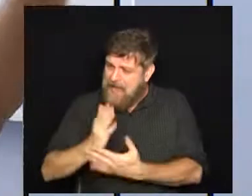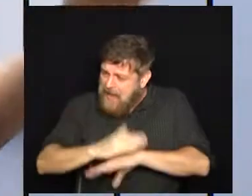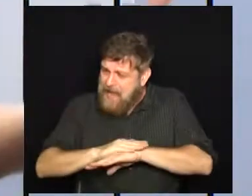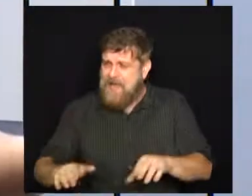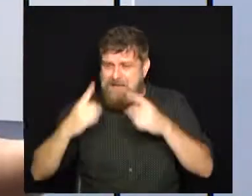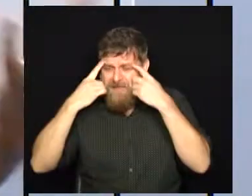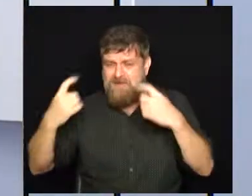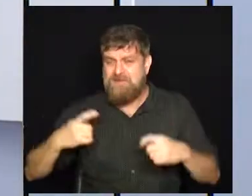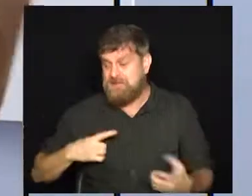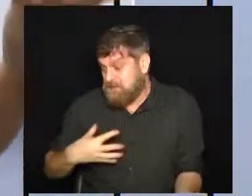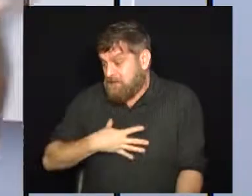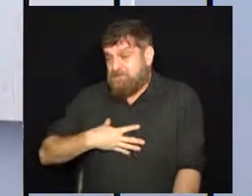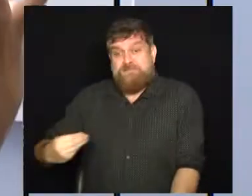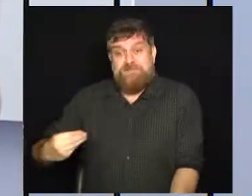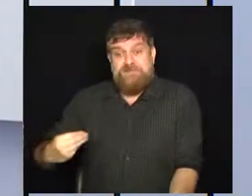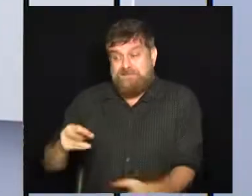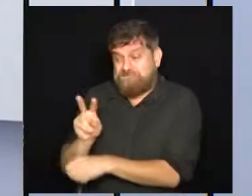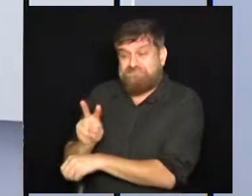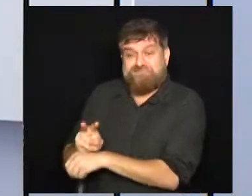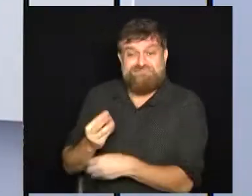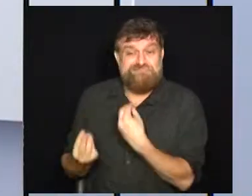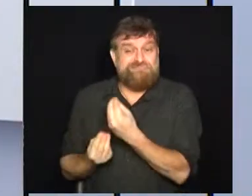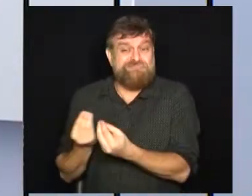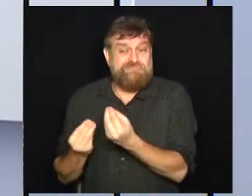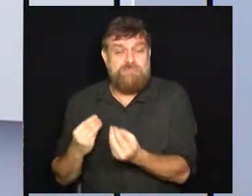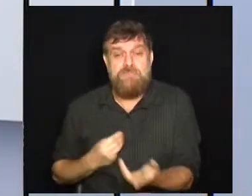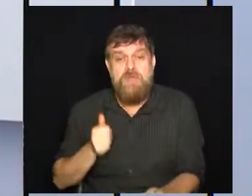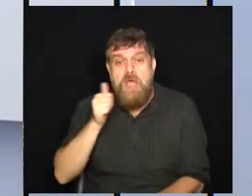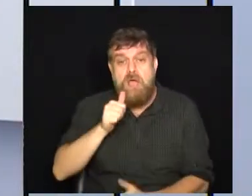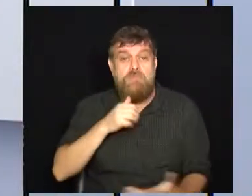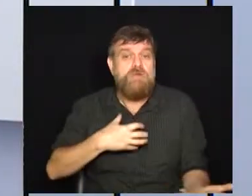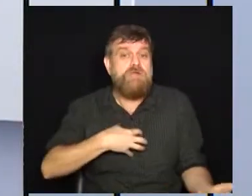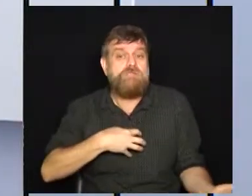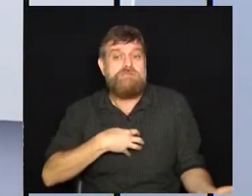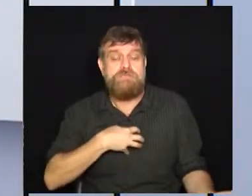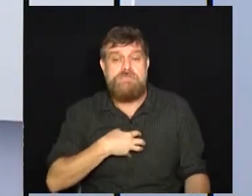violência com filhos, né? Mas muitas vezes ela se sente...